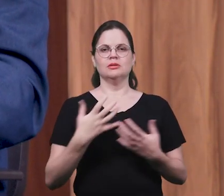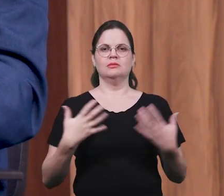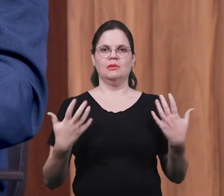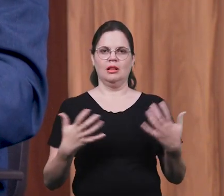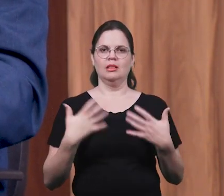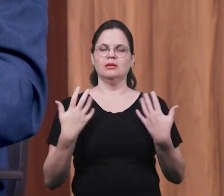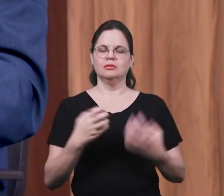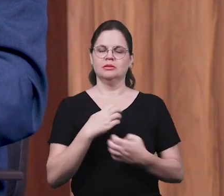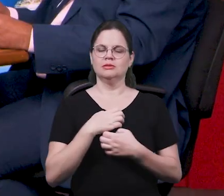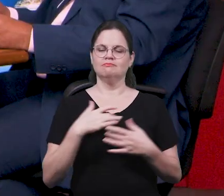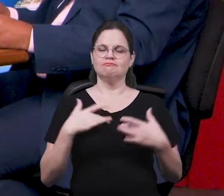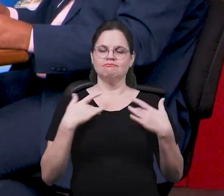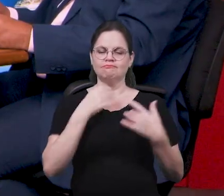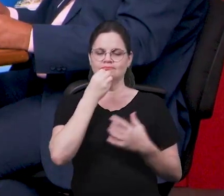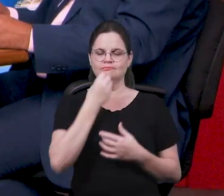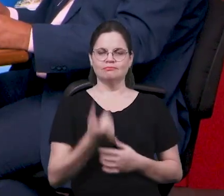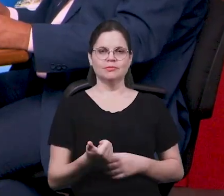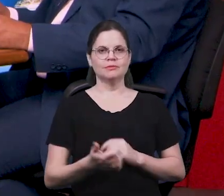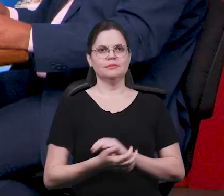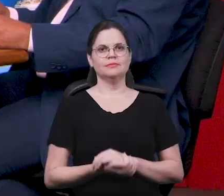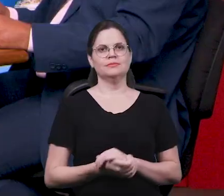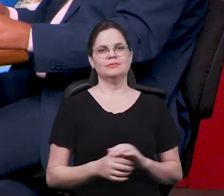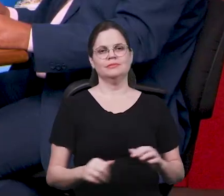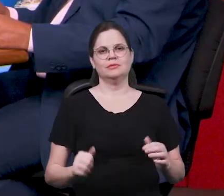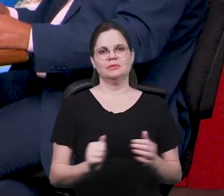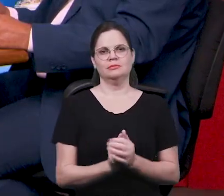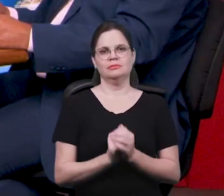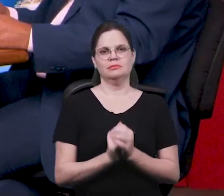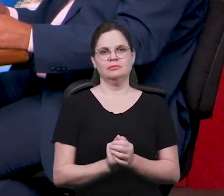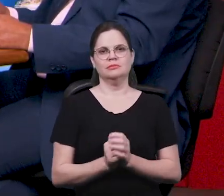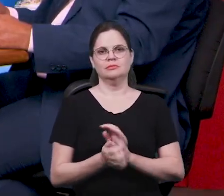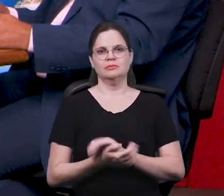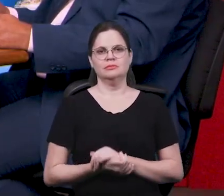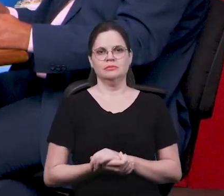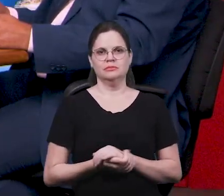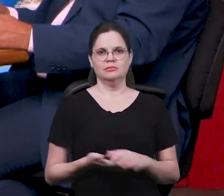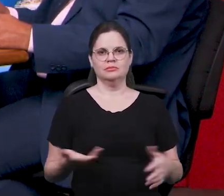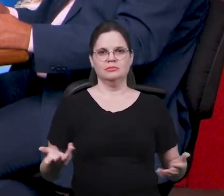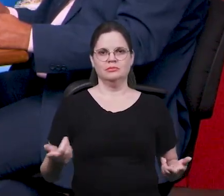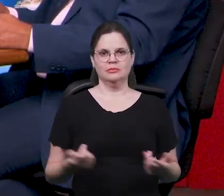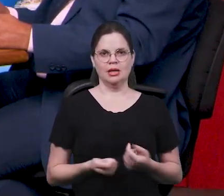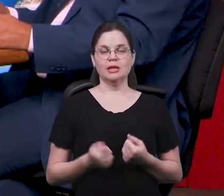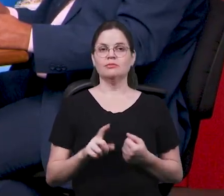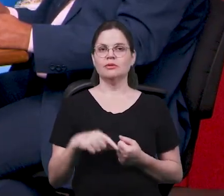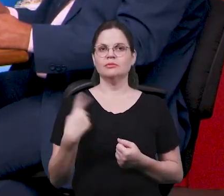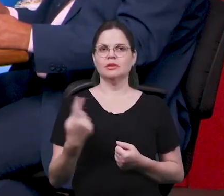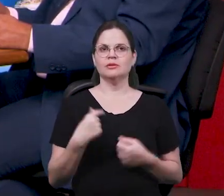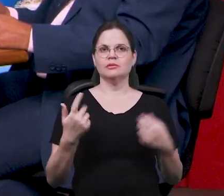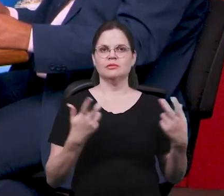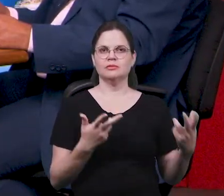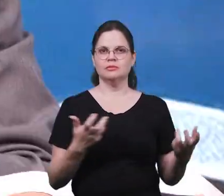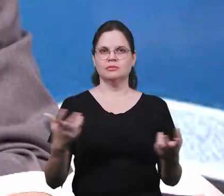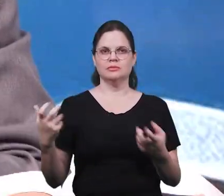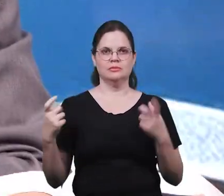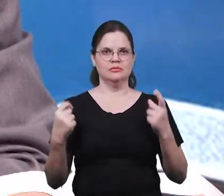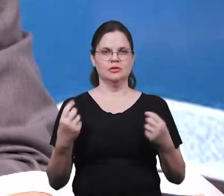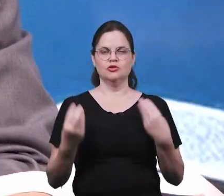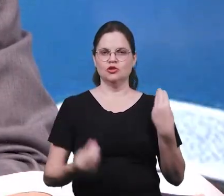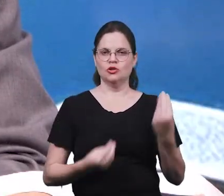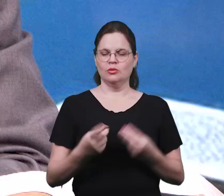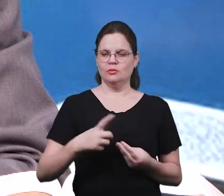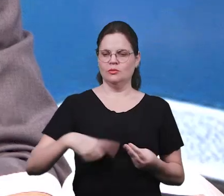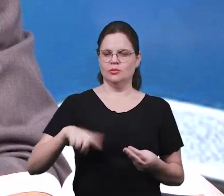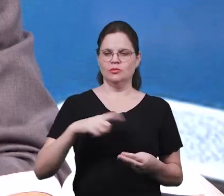uma satisfação muito grande. Amém. Maravilha isso, porque isso mostra exatamente a questão da condição